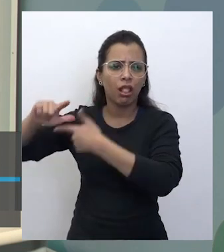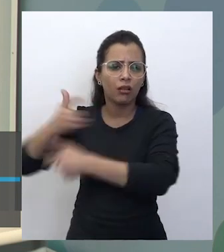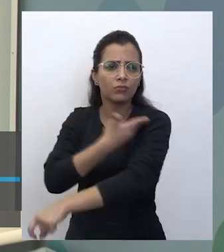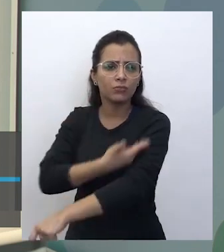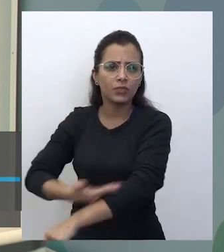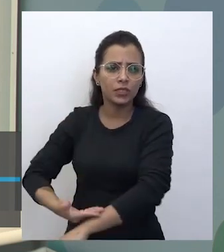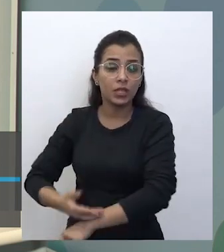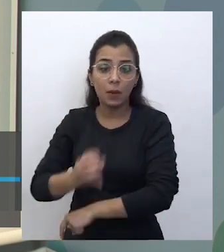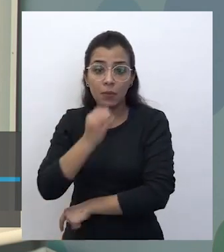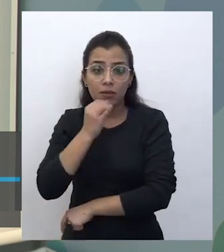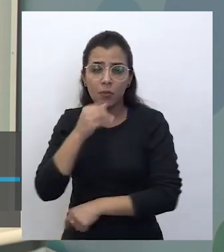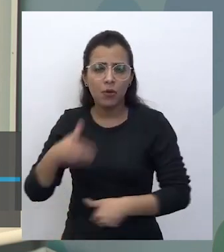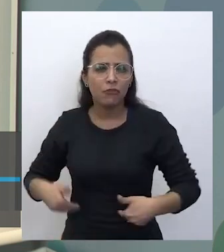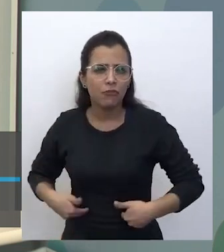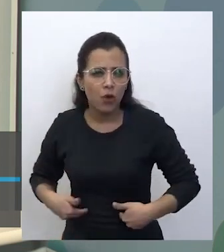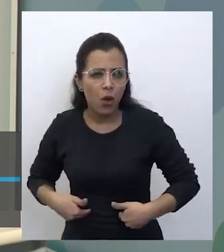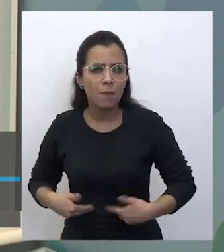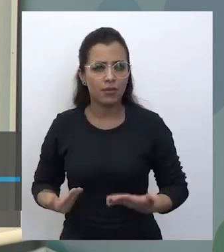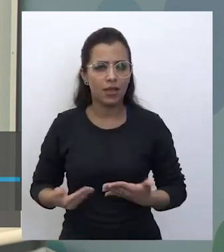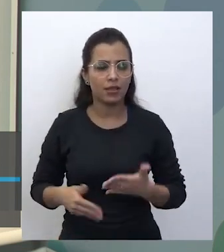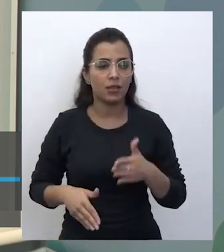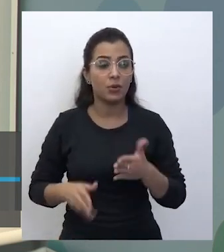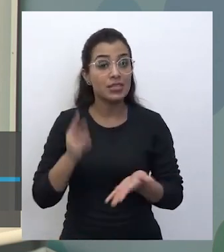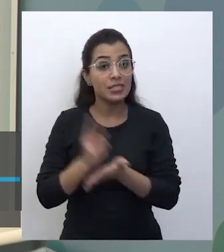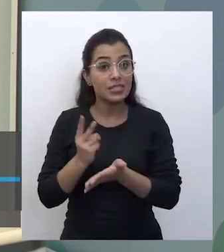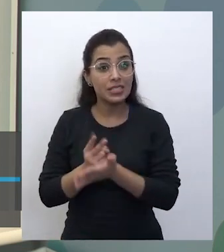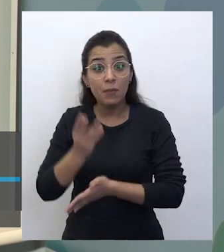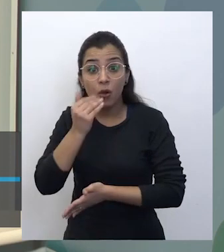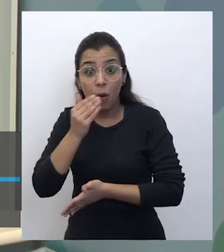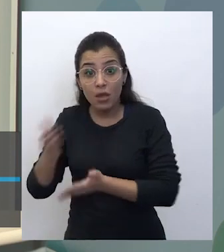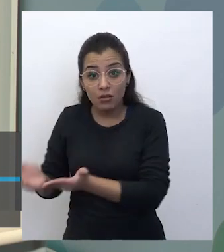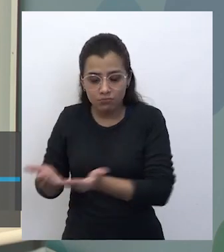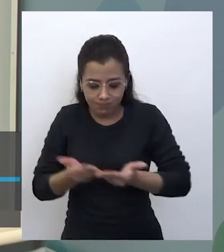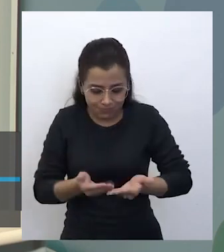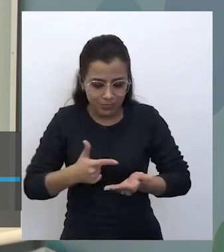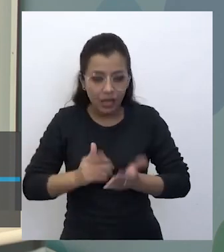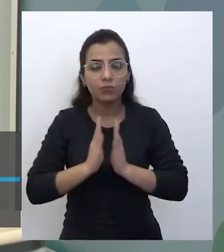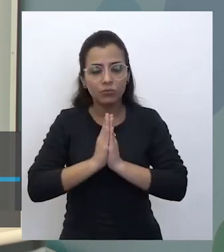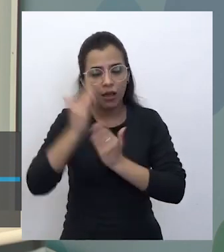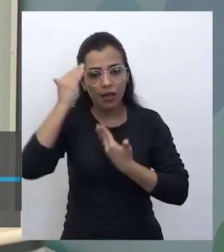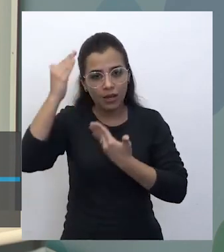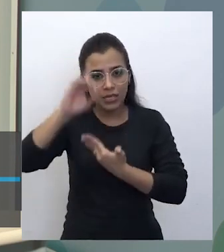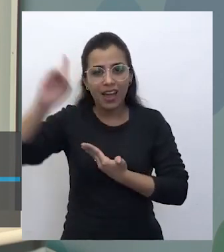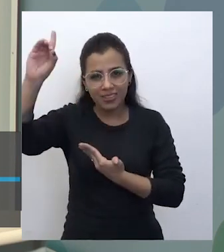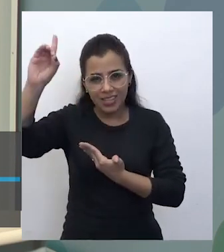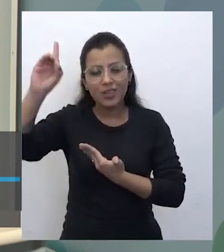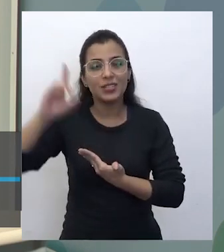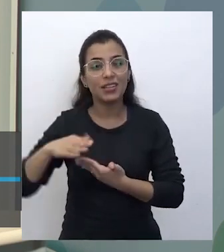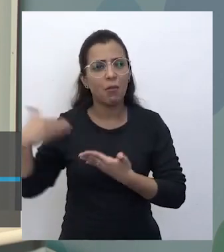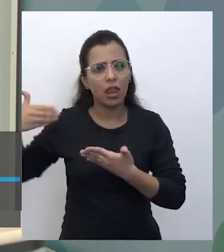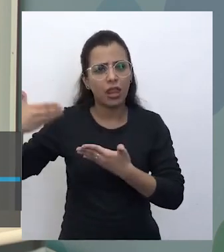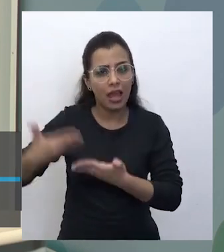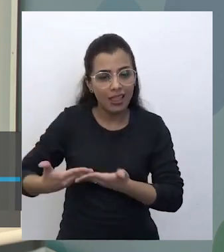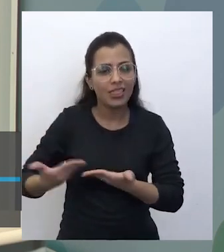fome, então as pessoas rezavam antes de comer, né? Essa tradição veio até nós, né? Está se perdendo um pouco em algumas culturas, mas ainda se mantém